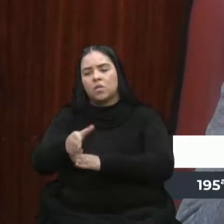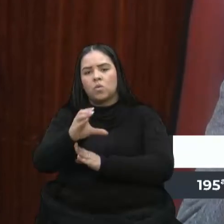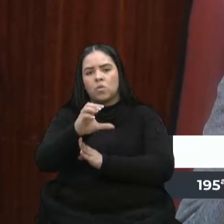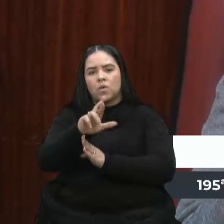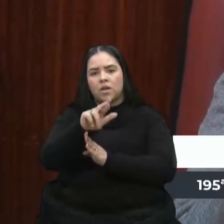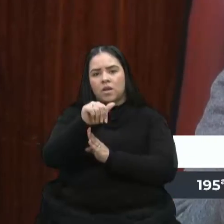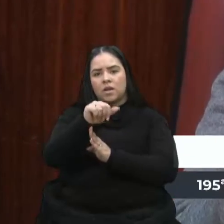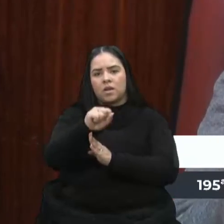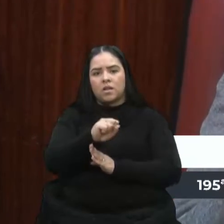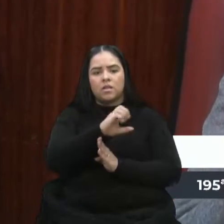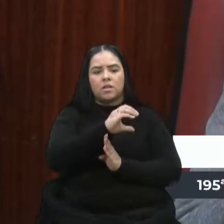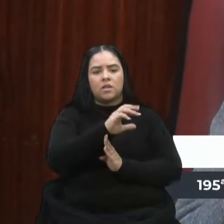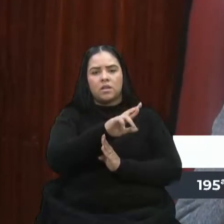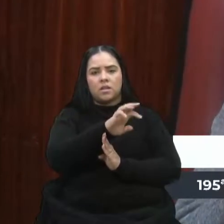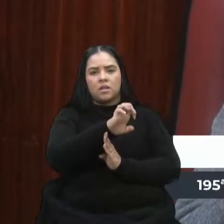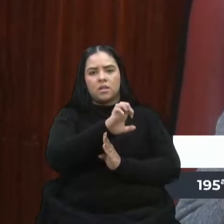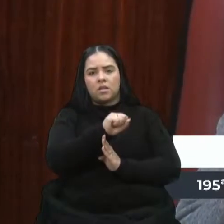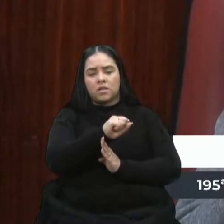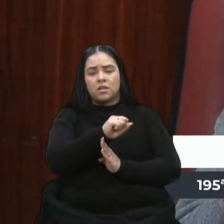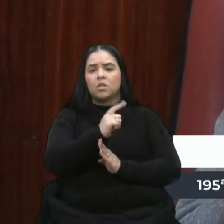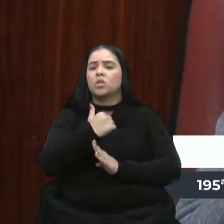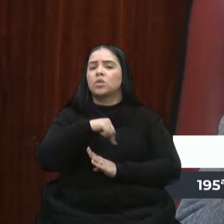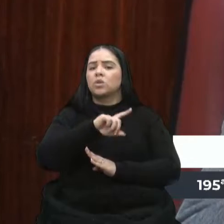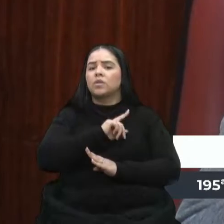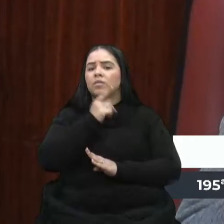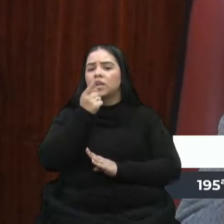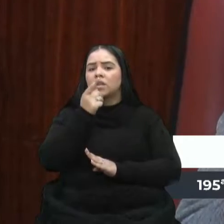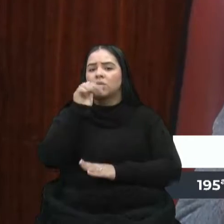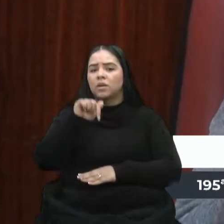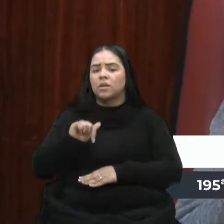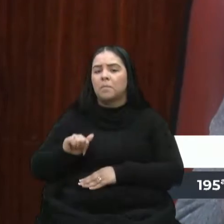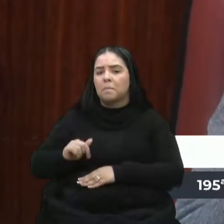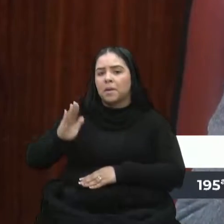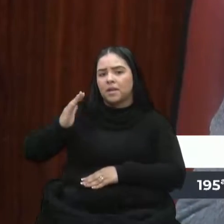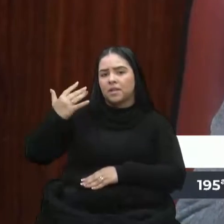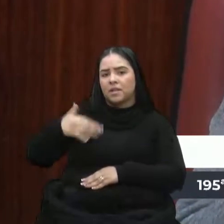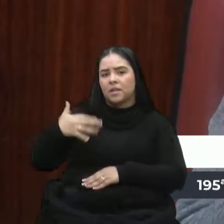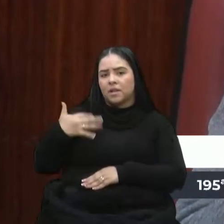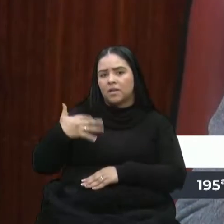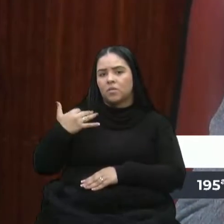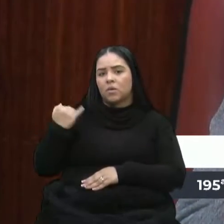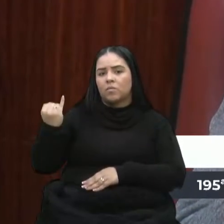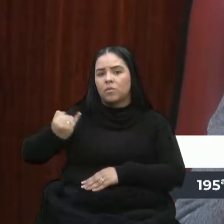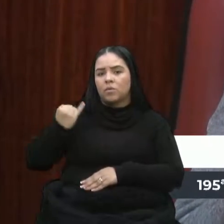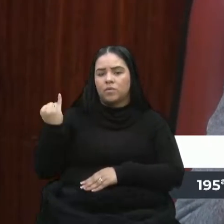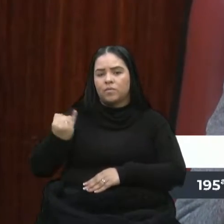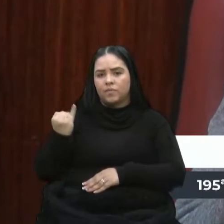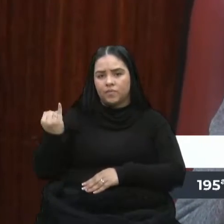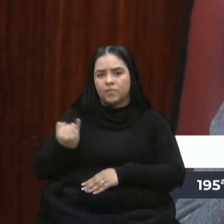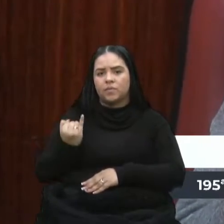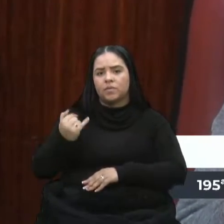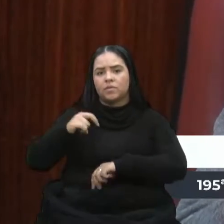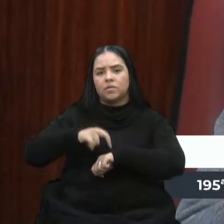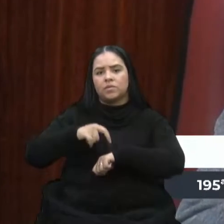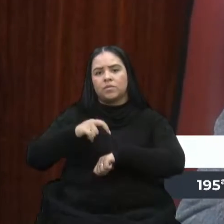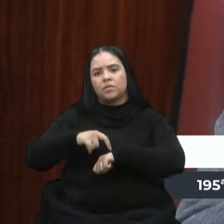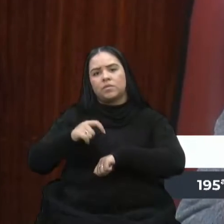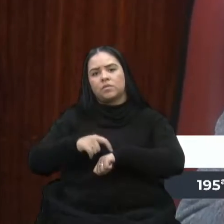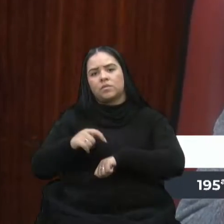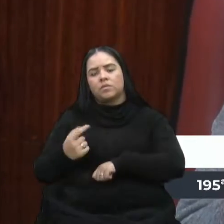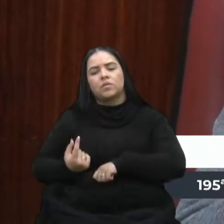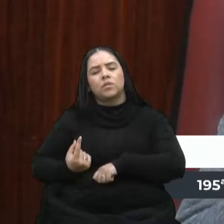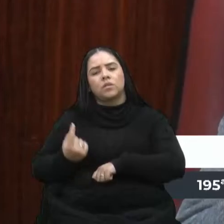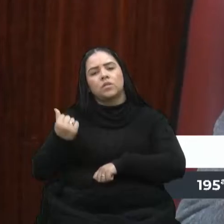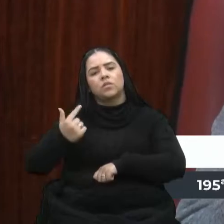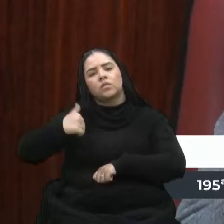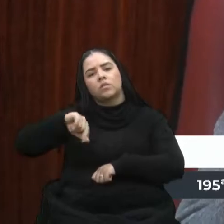no CREAS. Então, a gente está aqui falando de um aumento muito significativo no momento econômico que a